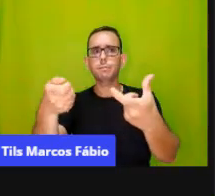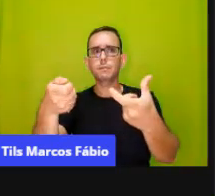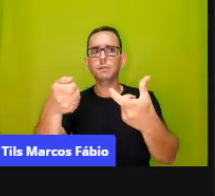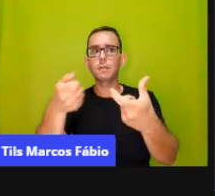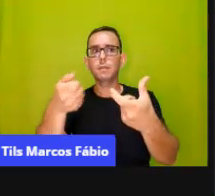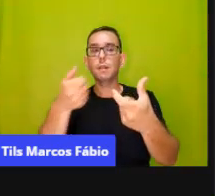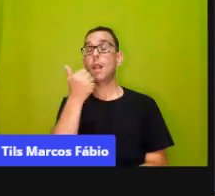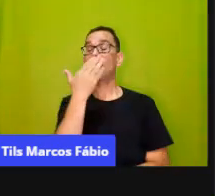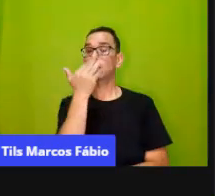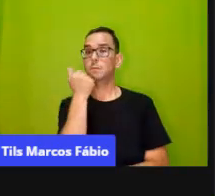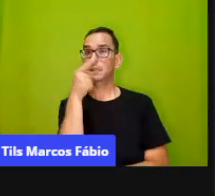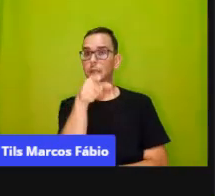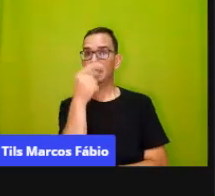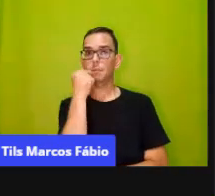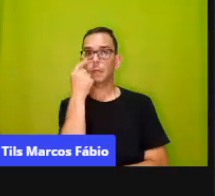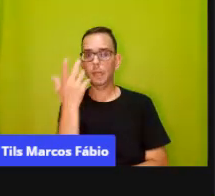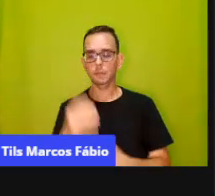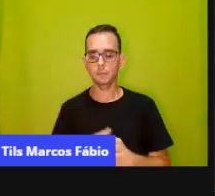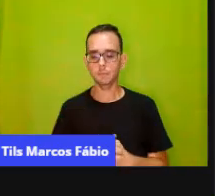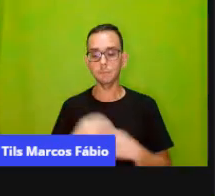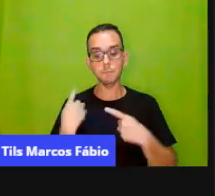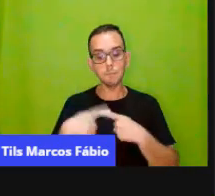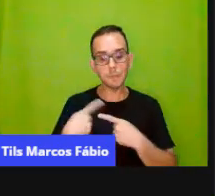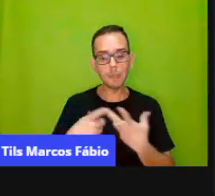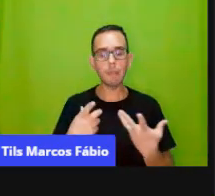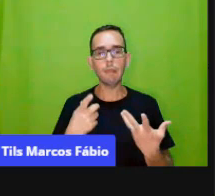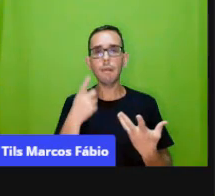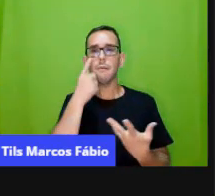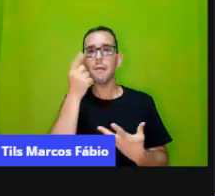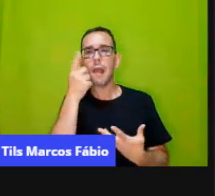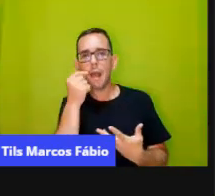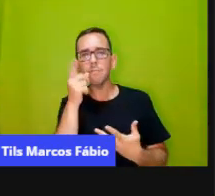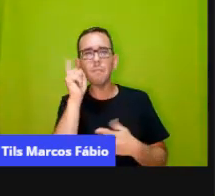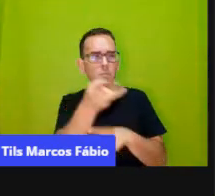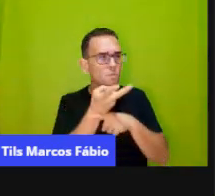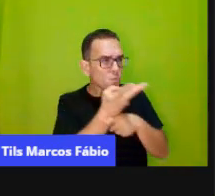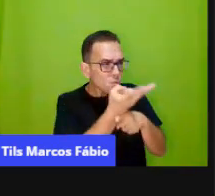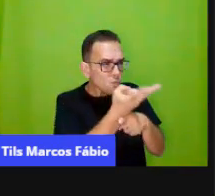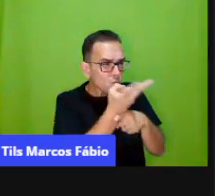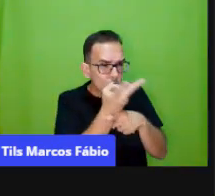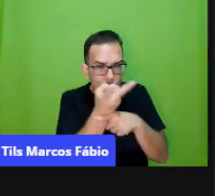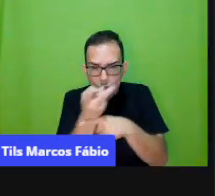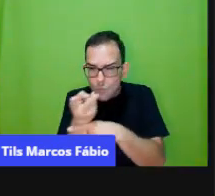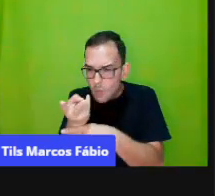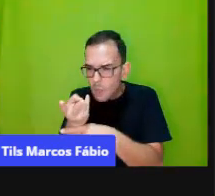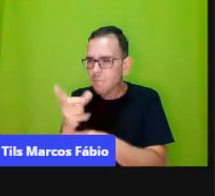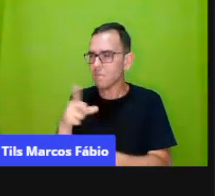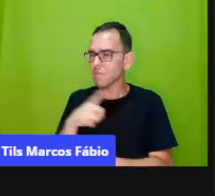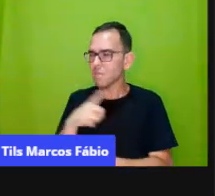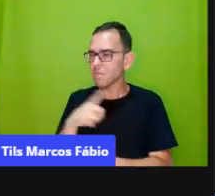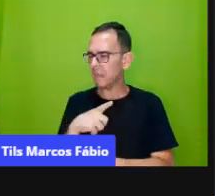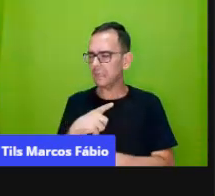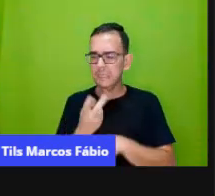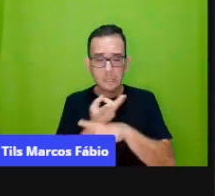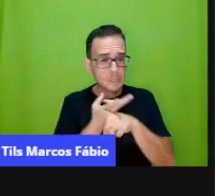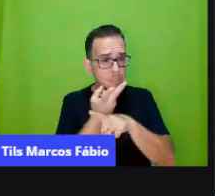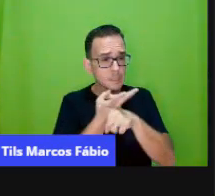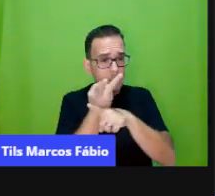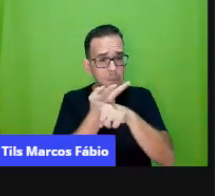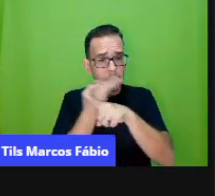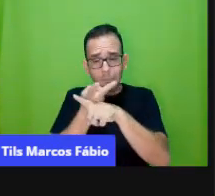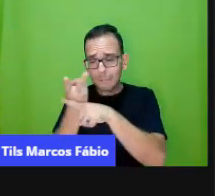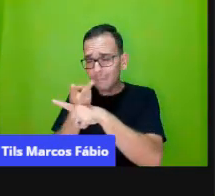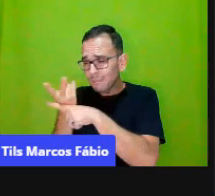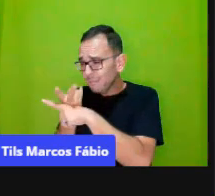alimentar. Por quê? Porque o gato ele é um animal caçador. Então, ele gasta muito tempo procurando alimento. E não